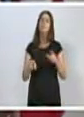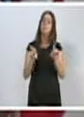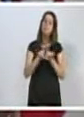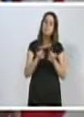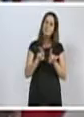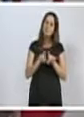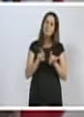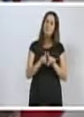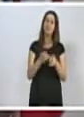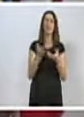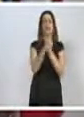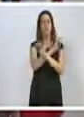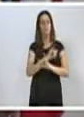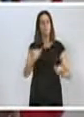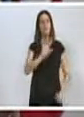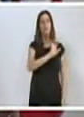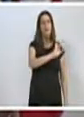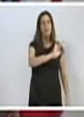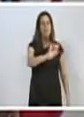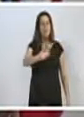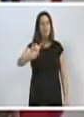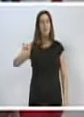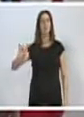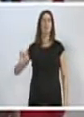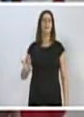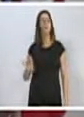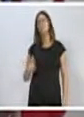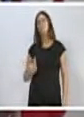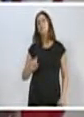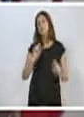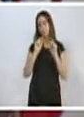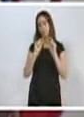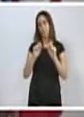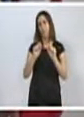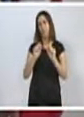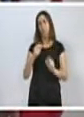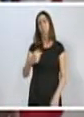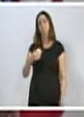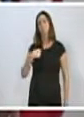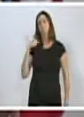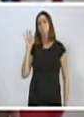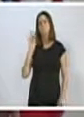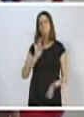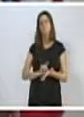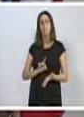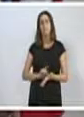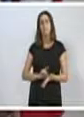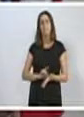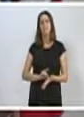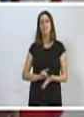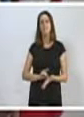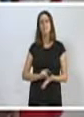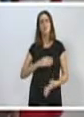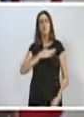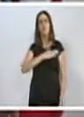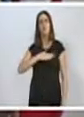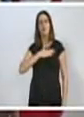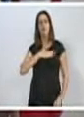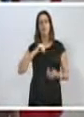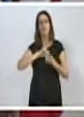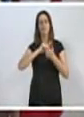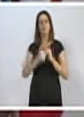dizer a cada um de vocês que eu sou um grande fã do esporte. Eu,